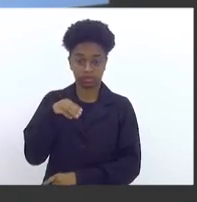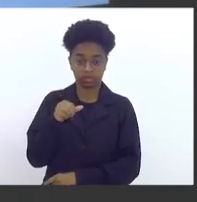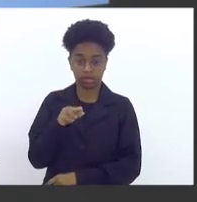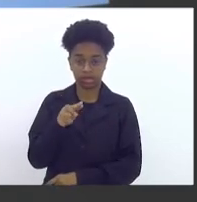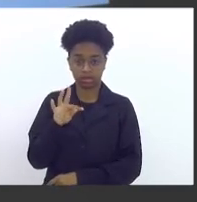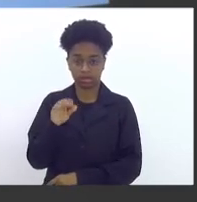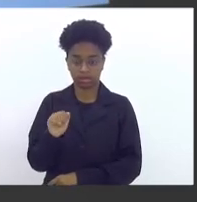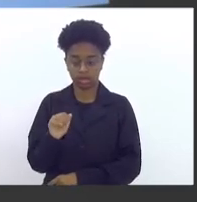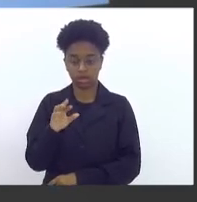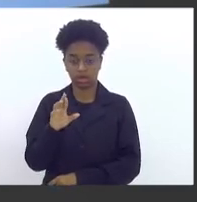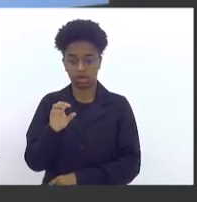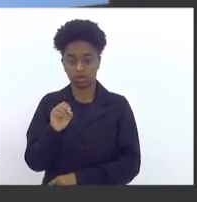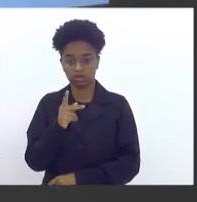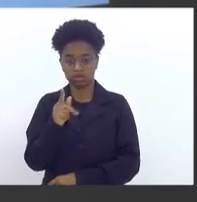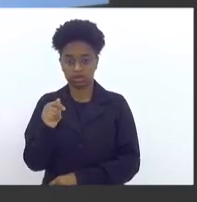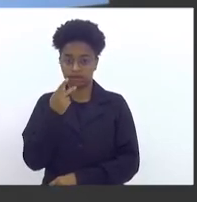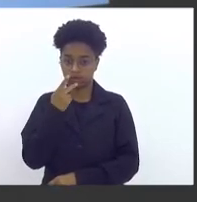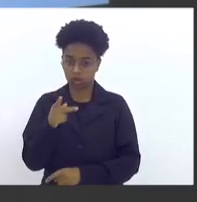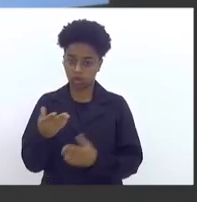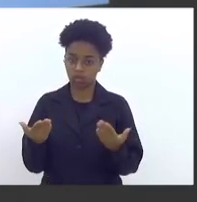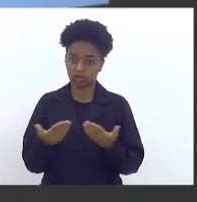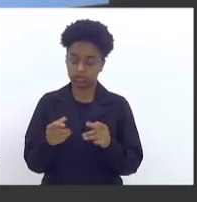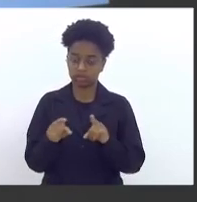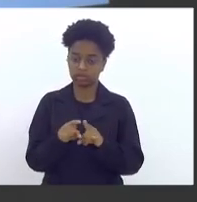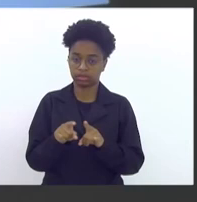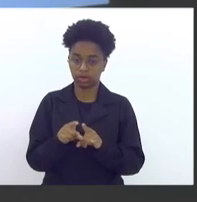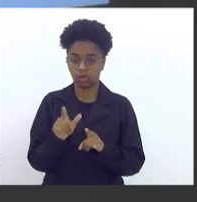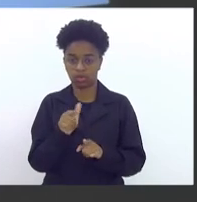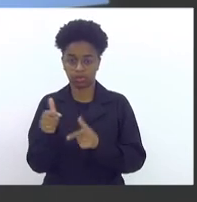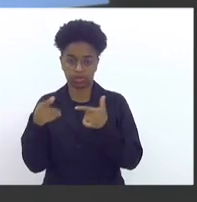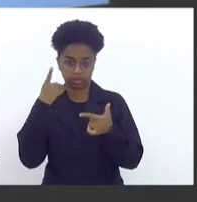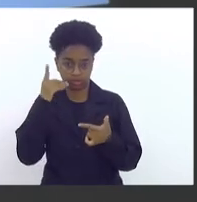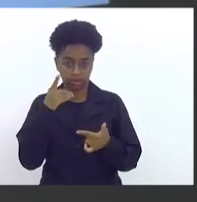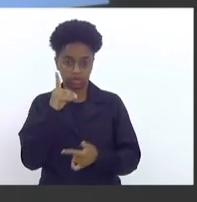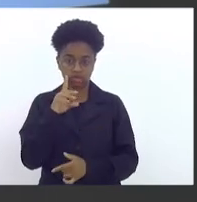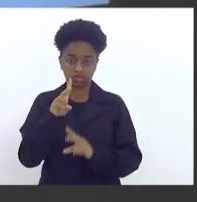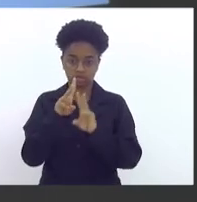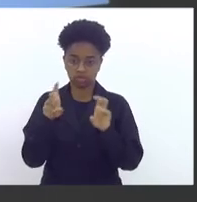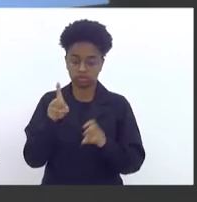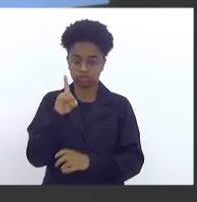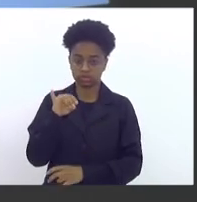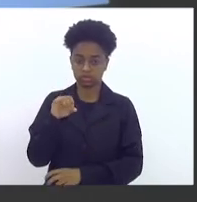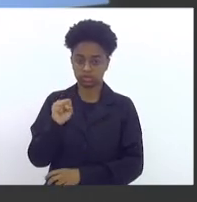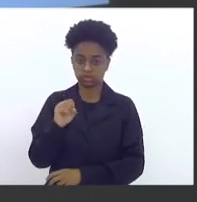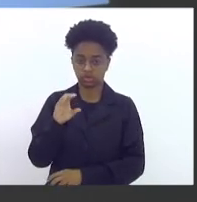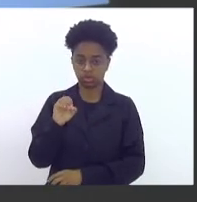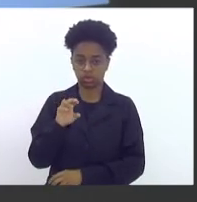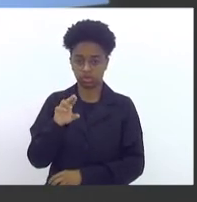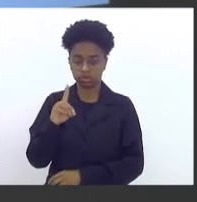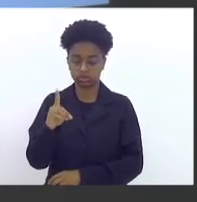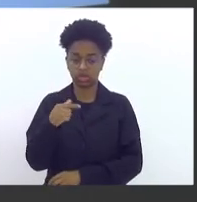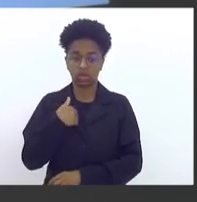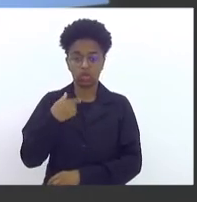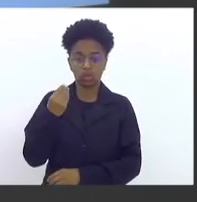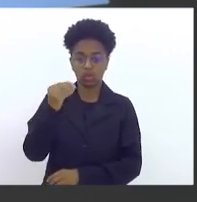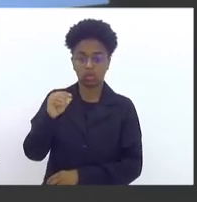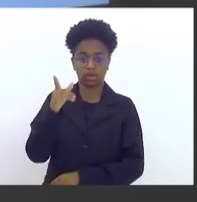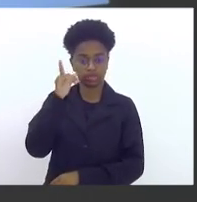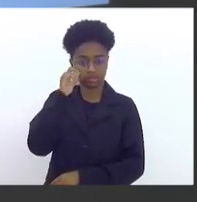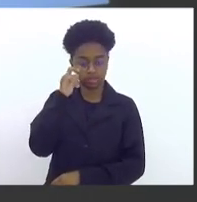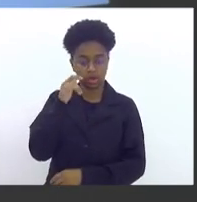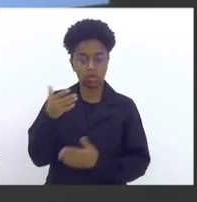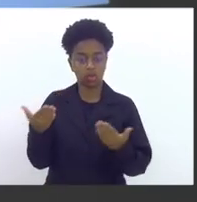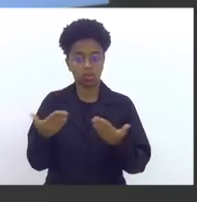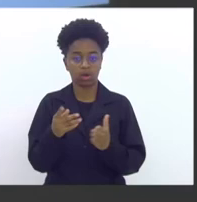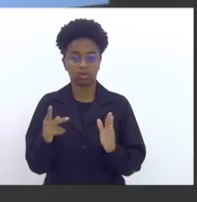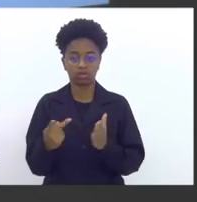cita hoje e outro deputados também o discord hoje inclusive até acabei de postar no meu Instagram hoje no Foz do Iguaçu Paraná